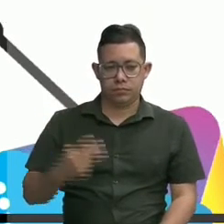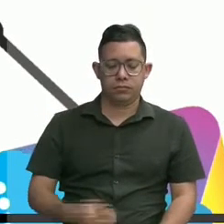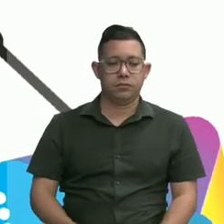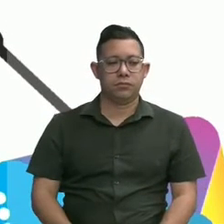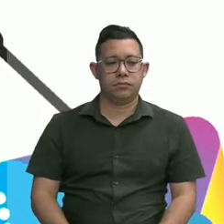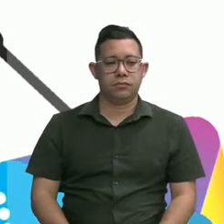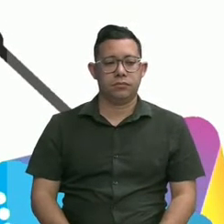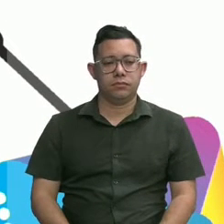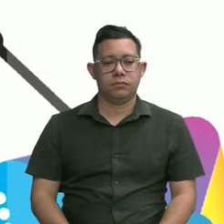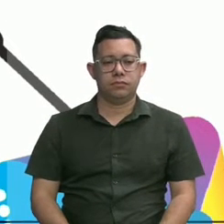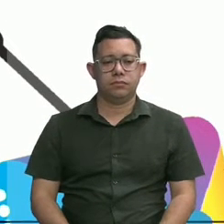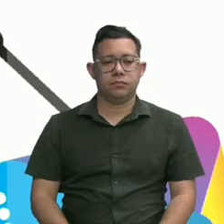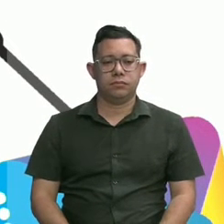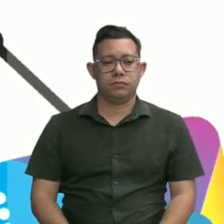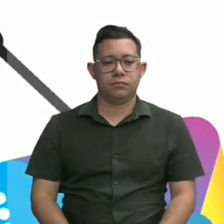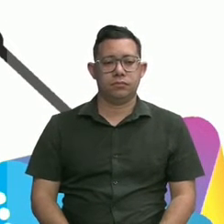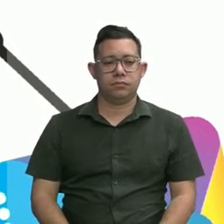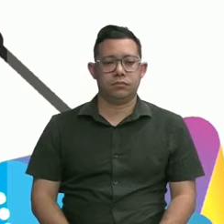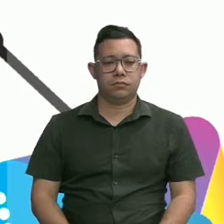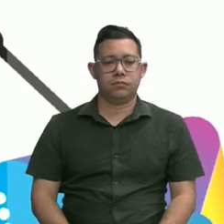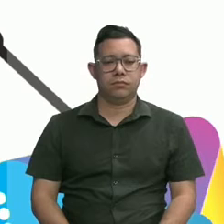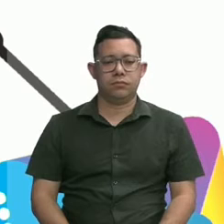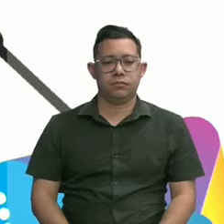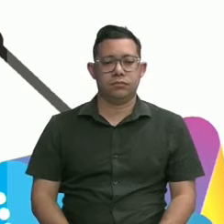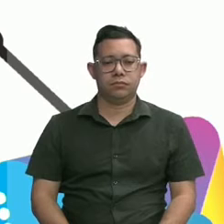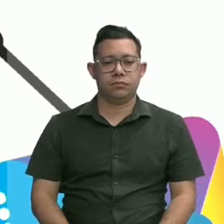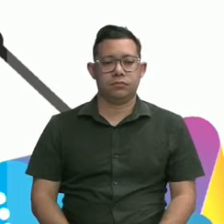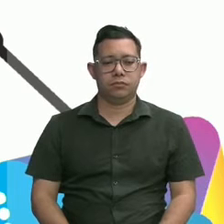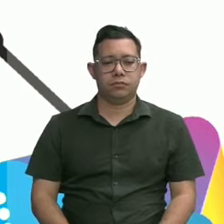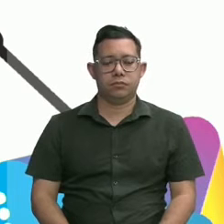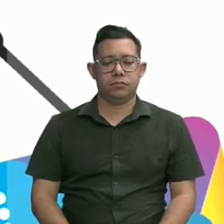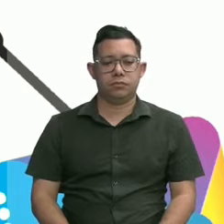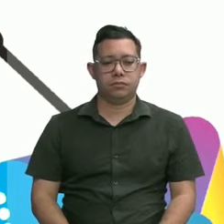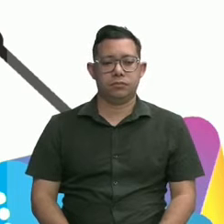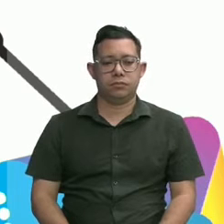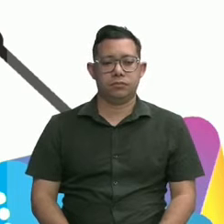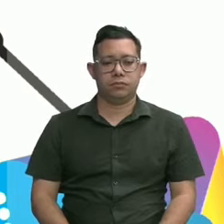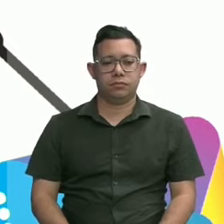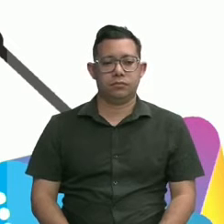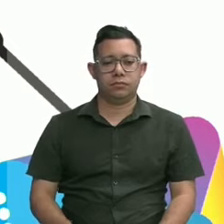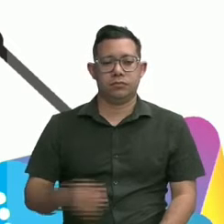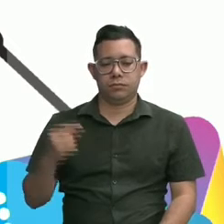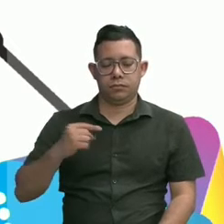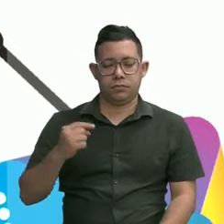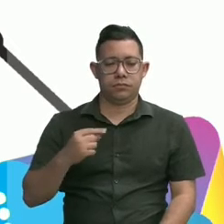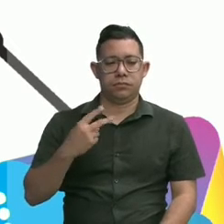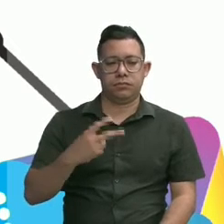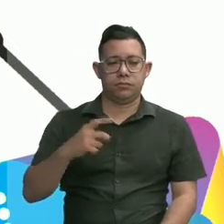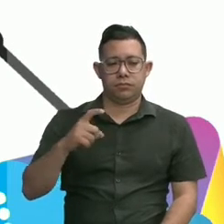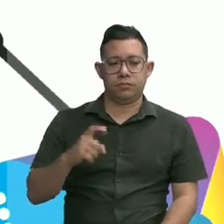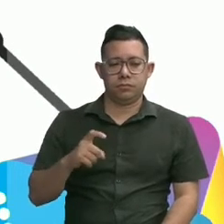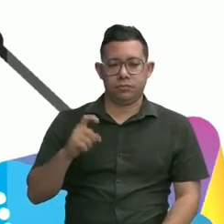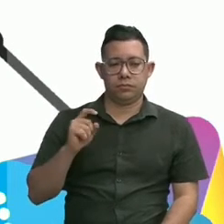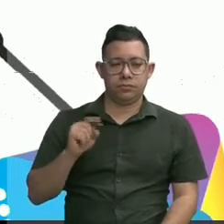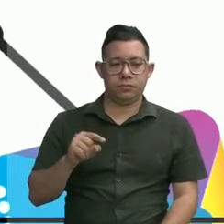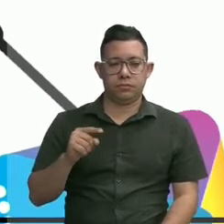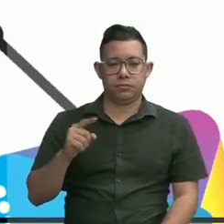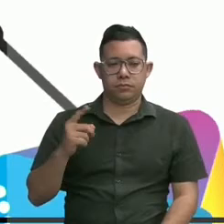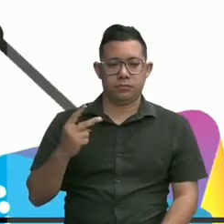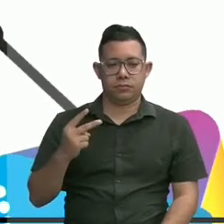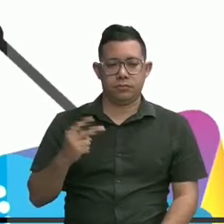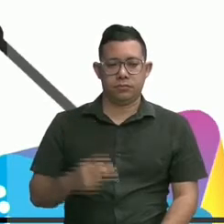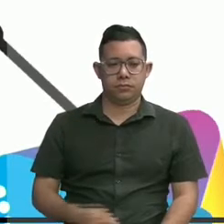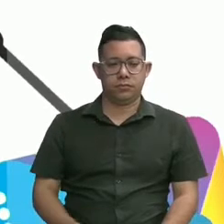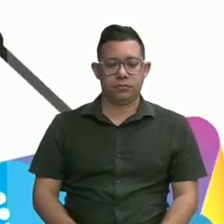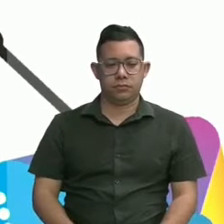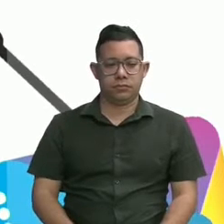que é 256 porque a 16 x16 - 2x ao quadrado como eu não